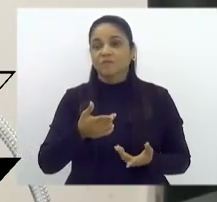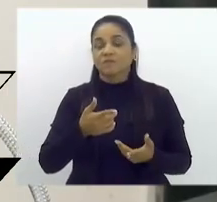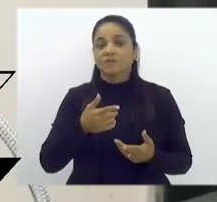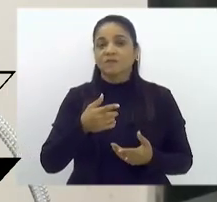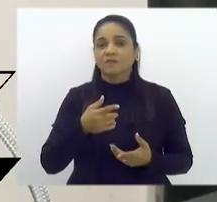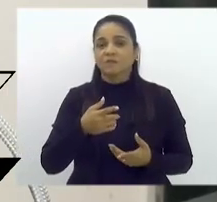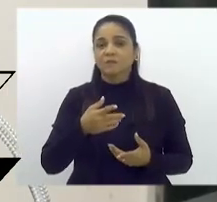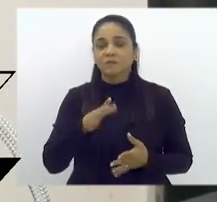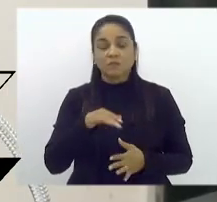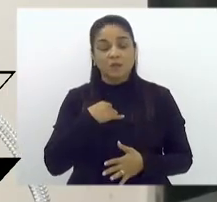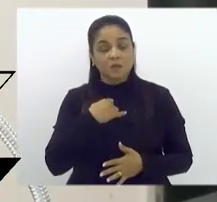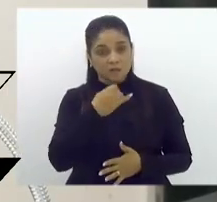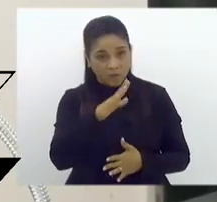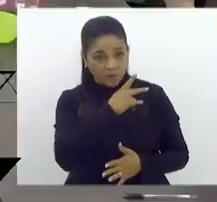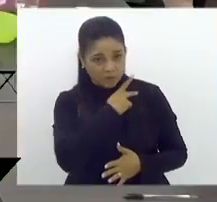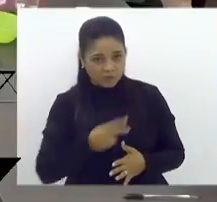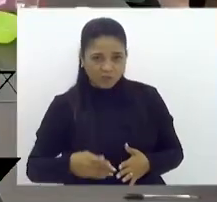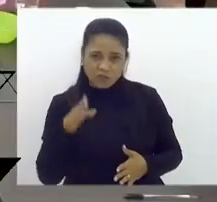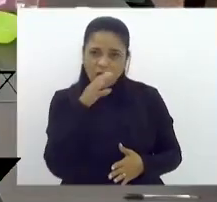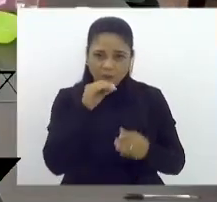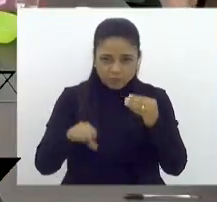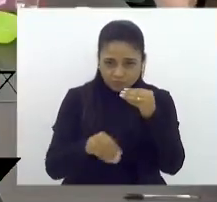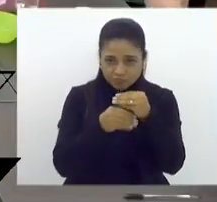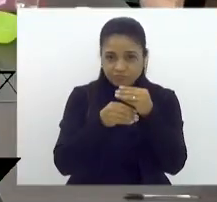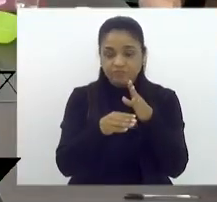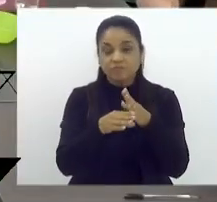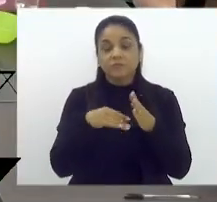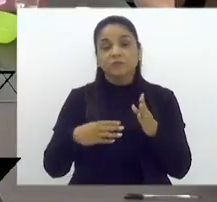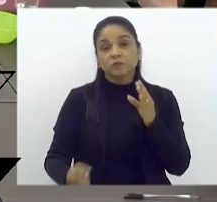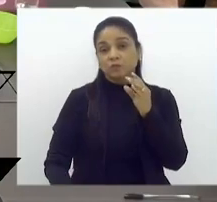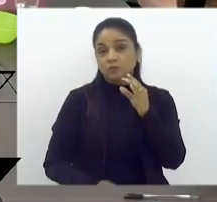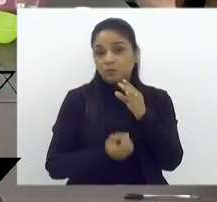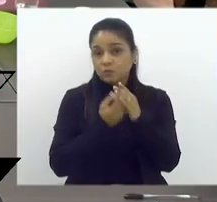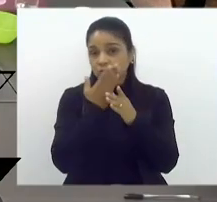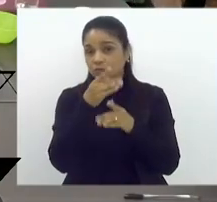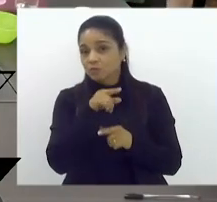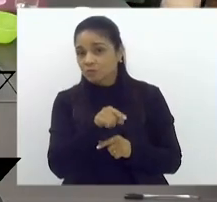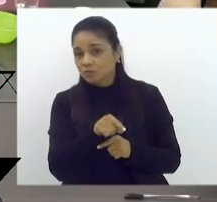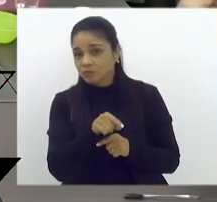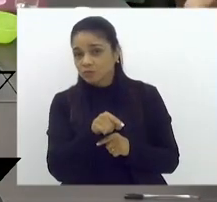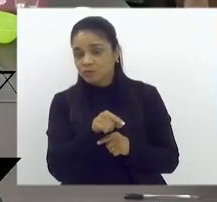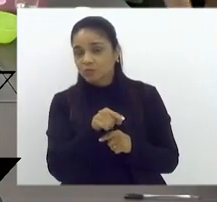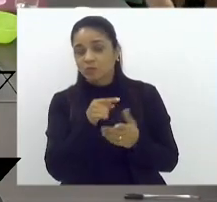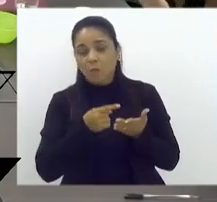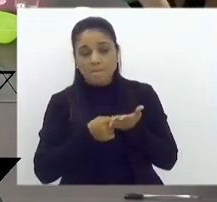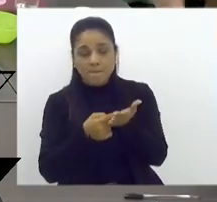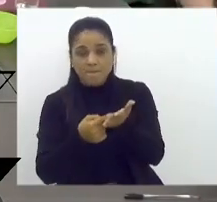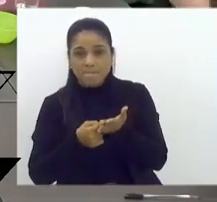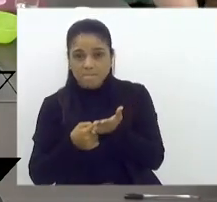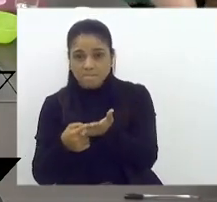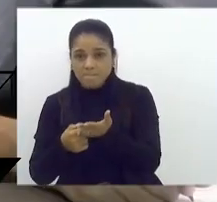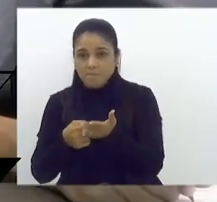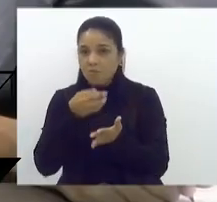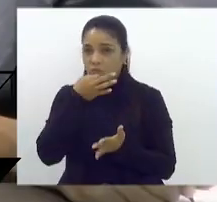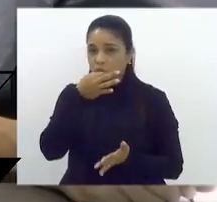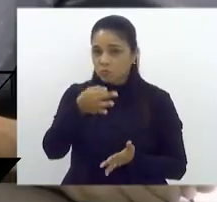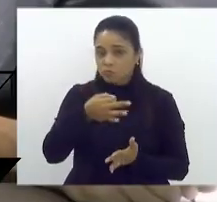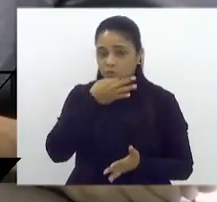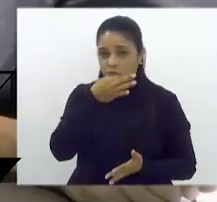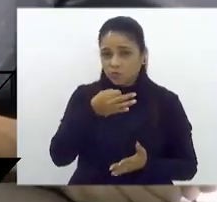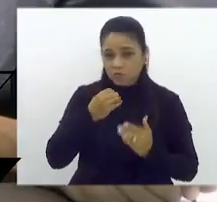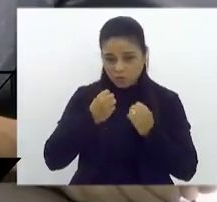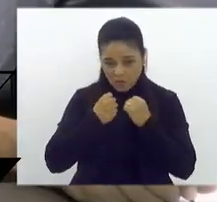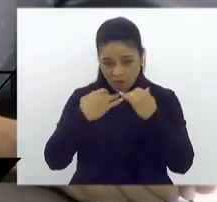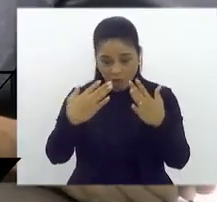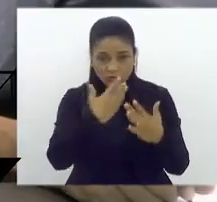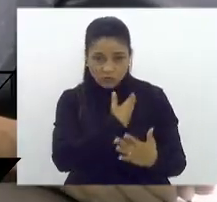Inclusive, presidente, só para complementar rapidamente, surgindo acordos ou sugestões nessa audiência, como vai